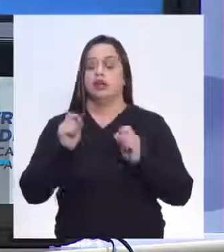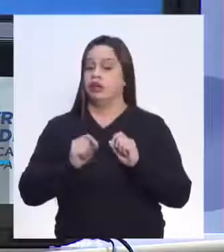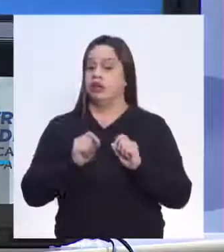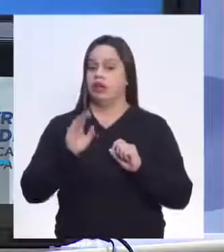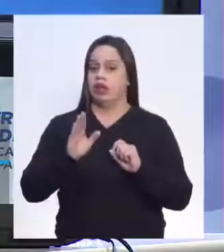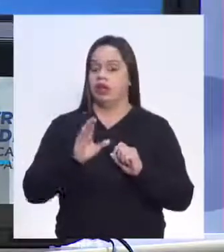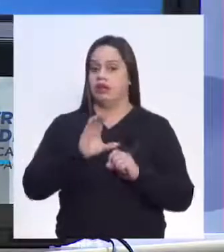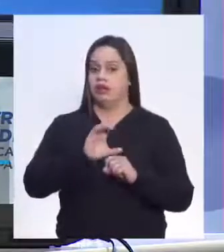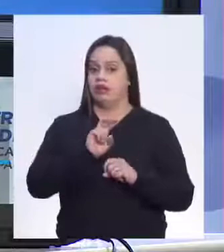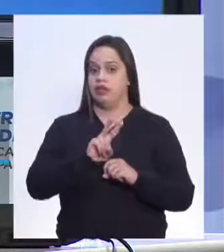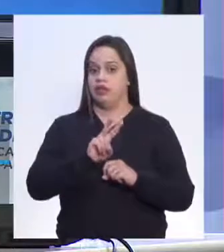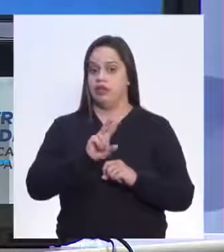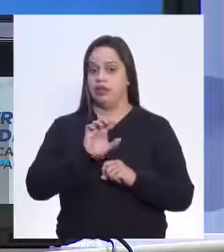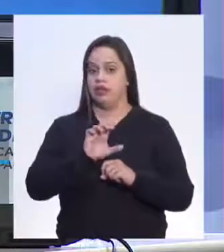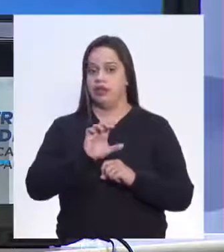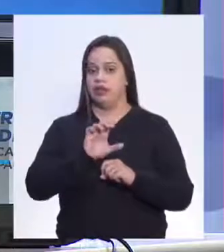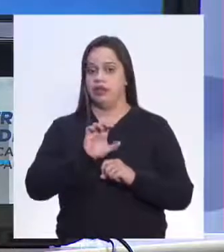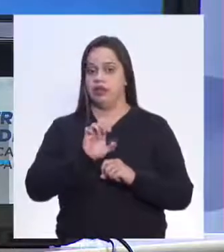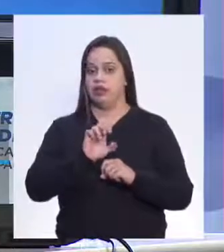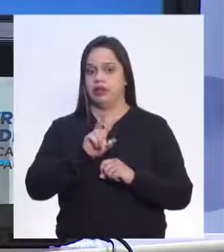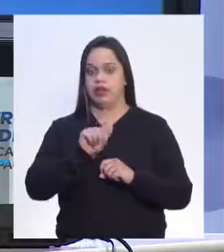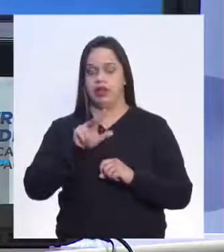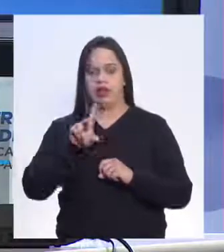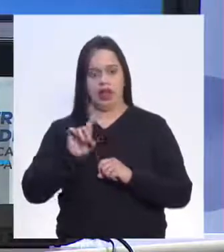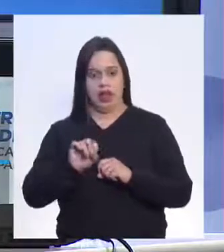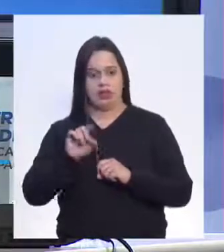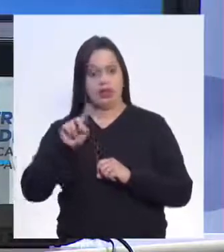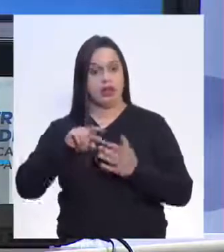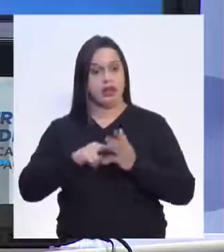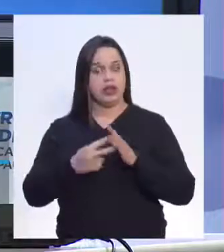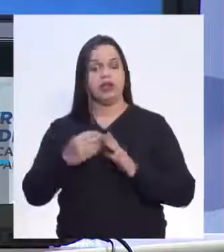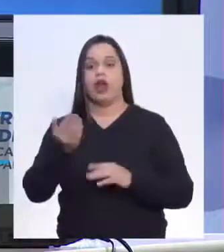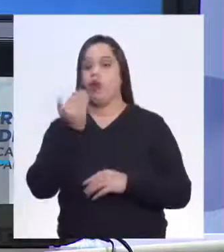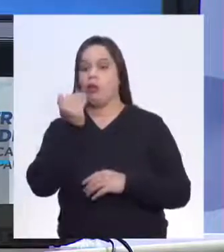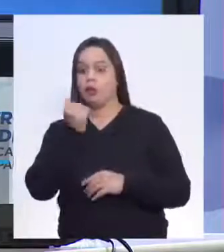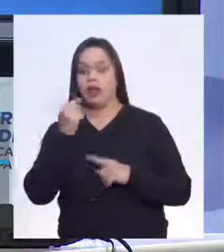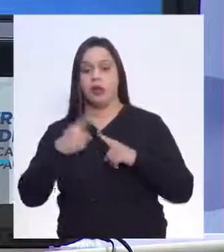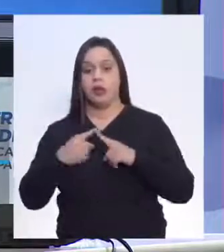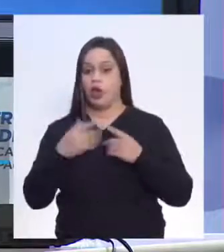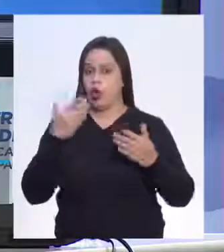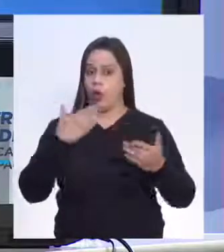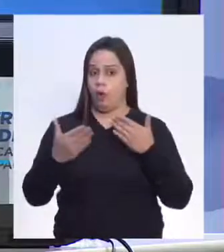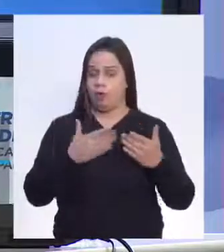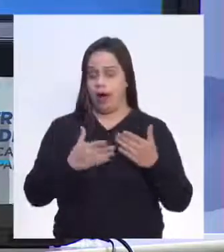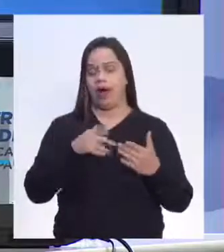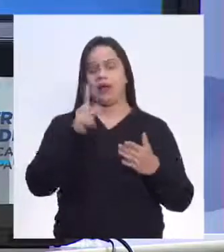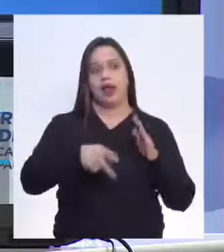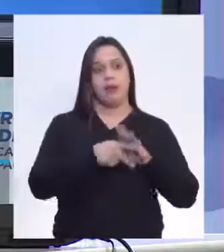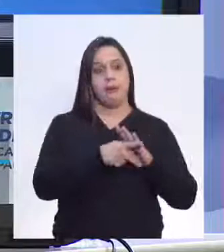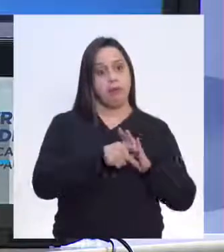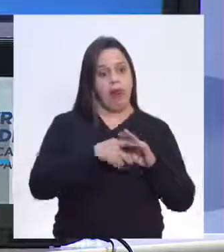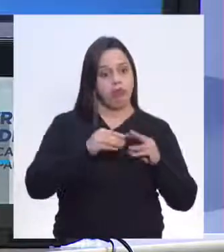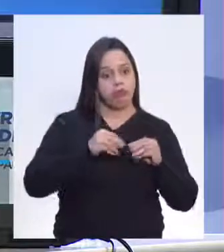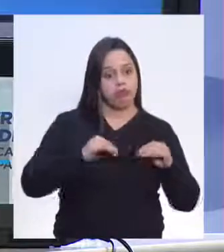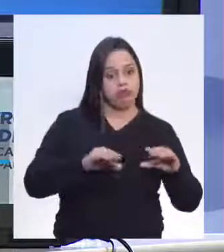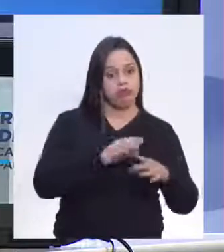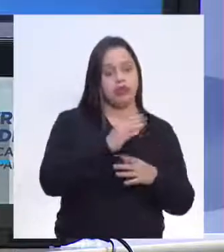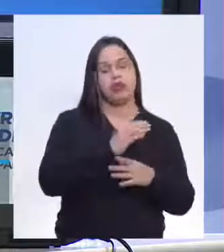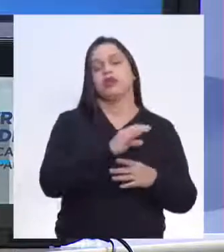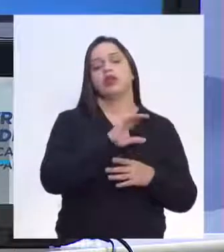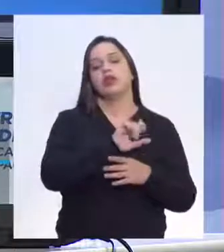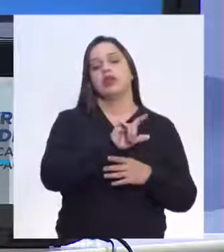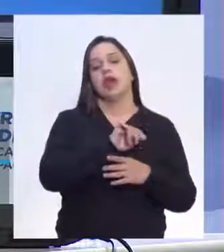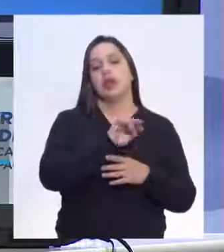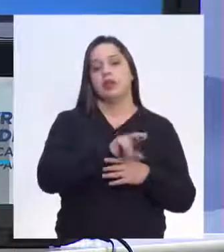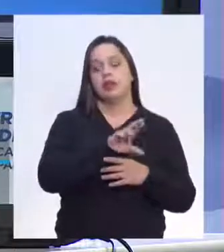quando ela compara o Minotauro ao célebre cevado que a Dona Benta comprara lá, o que poderia ser esse célebre